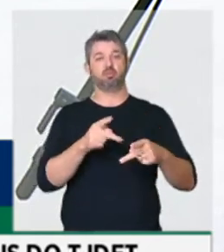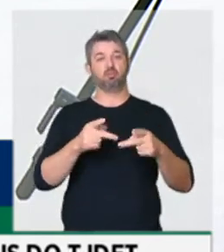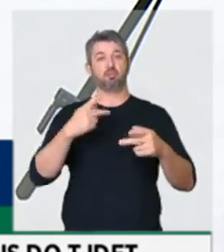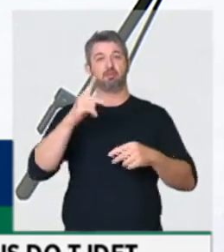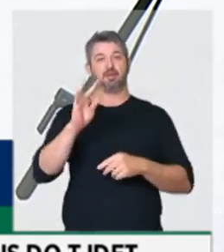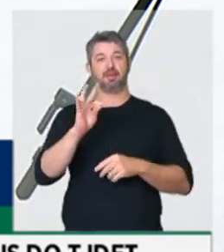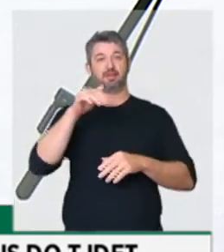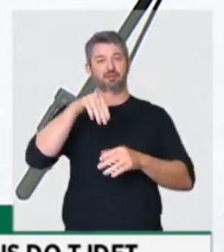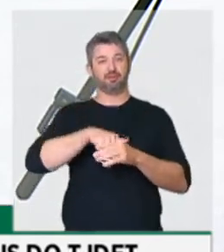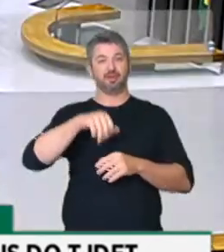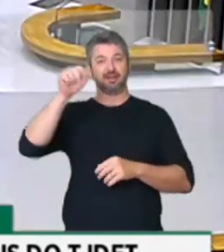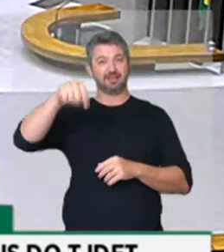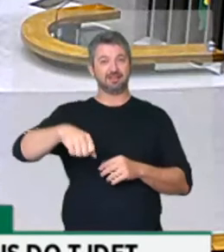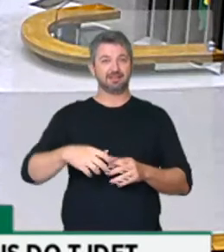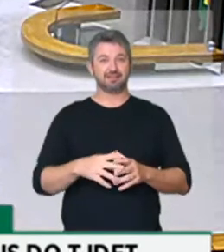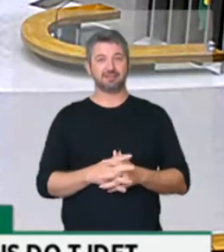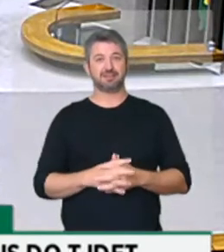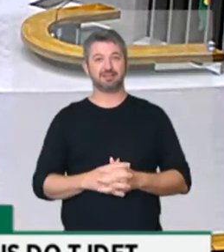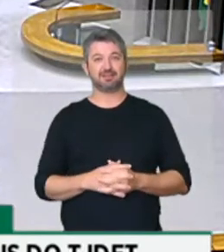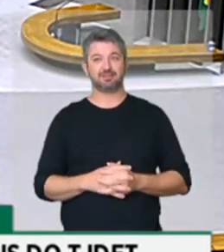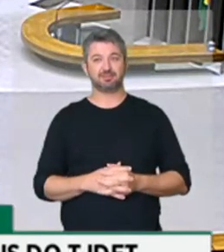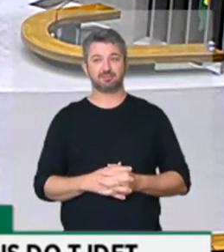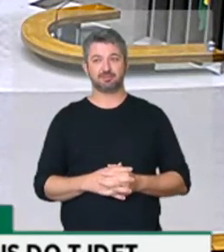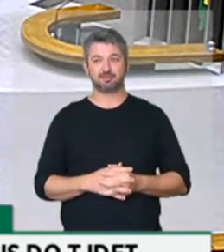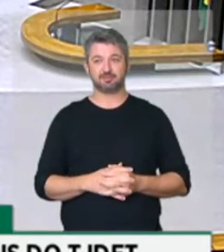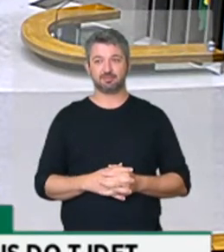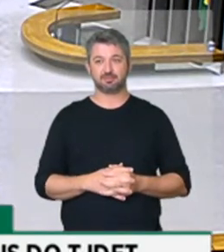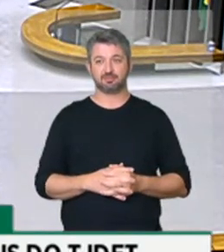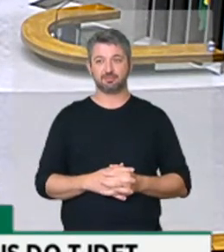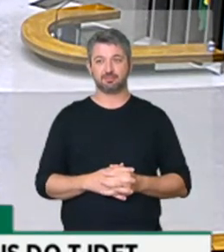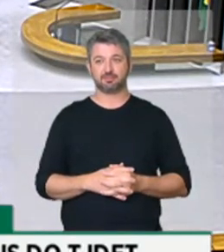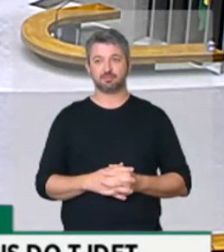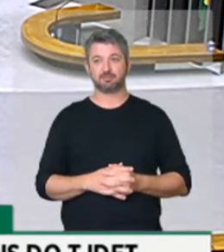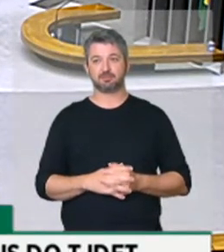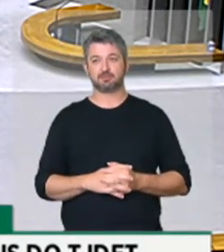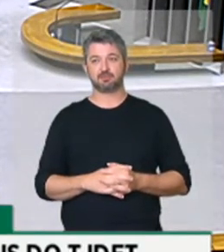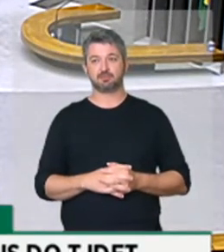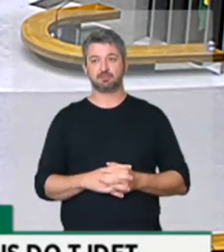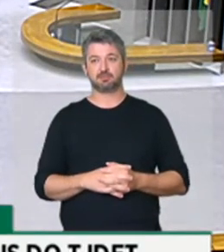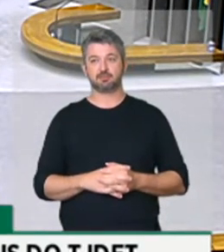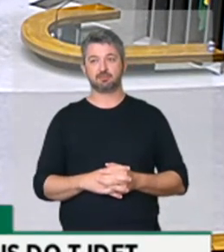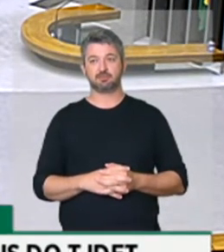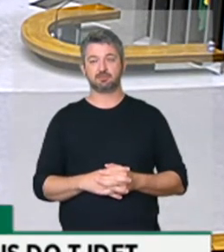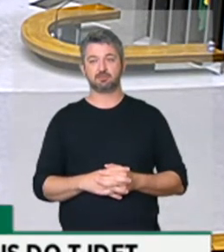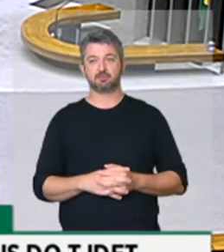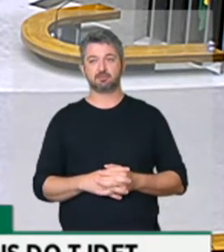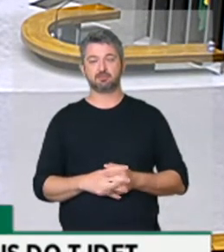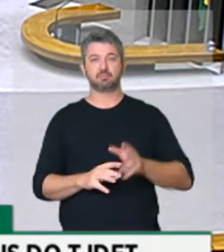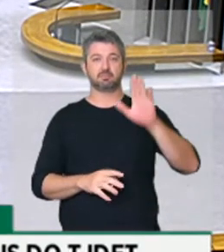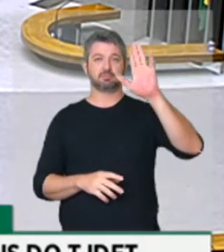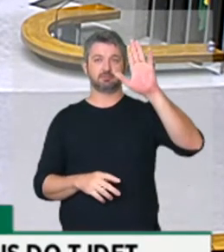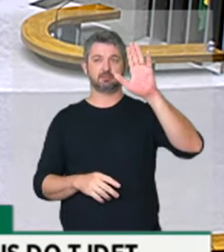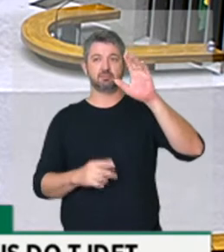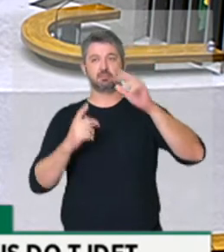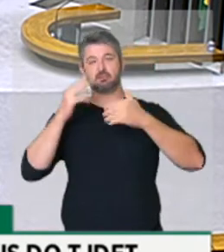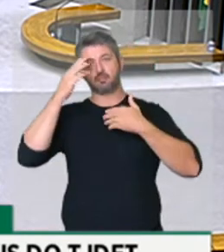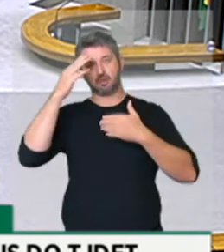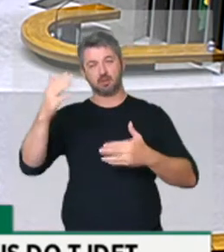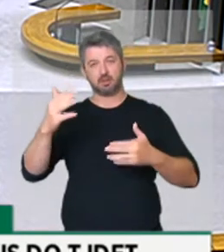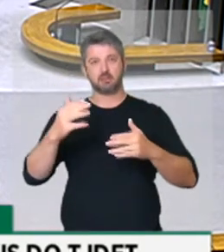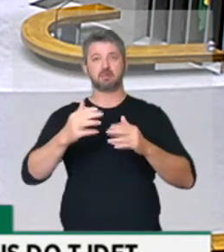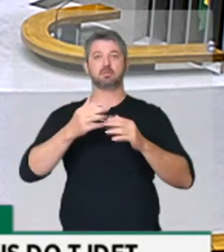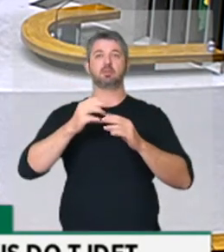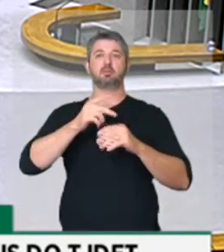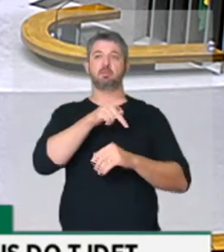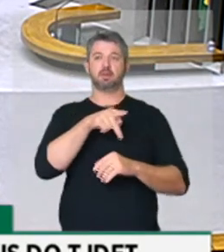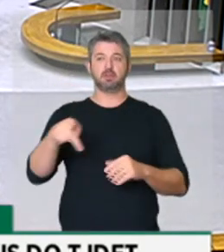sim. Senhor presidente, só agradecer pelo PP, aqui pela orientação. Pois não, deputado. Pelo PP. Inicialmente, eu quero agradecer ao nosso presidente, Arthur